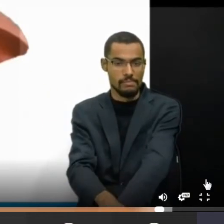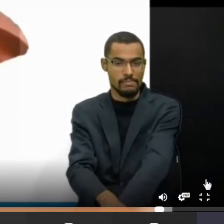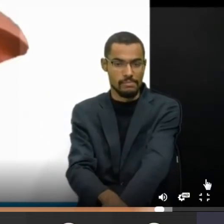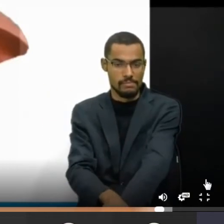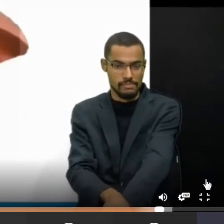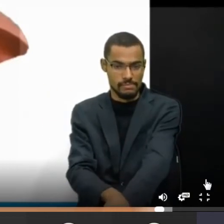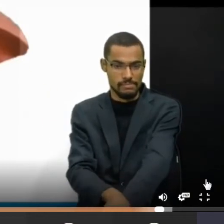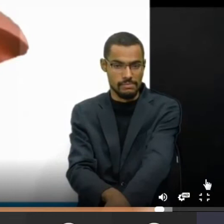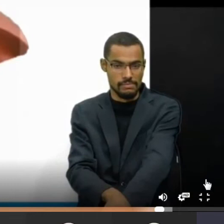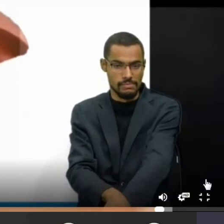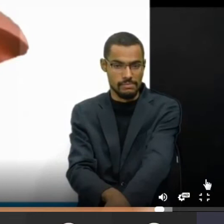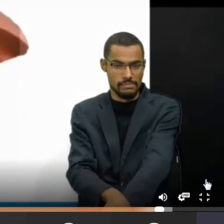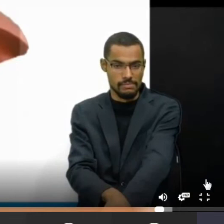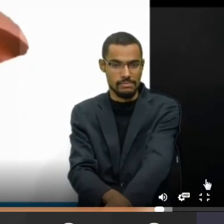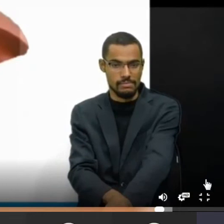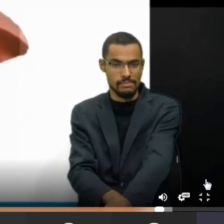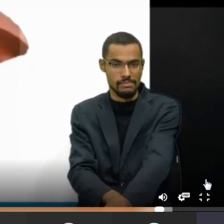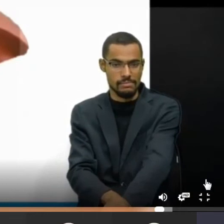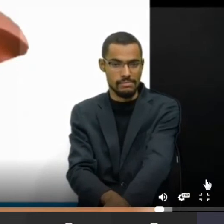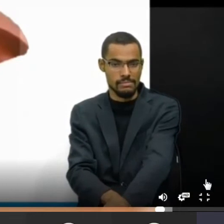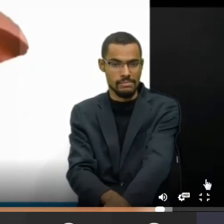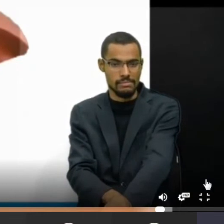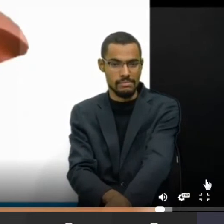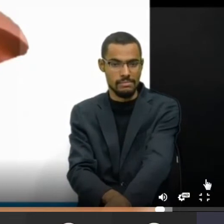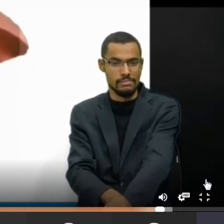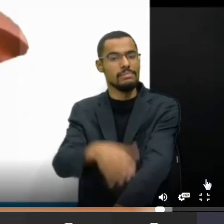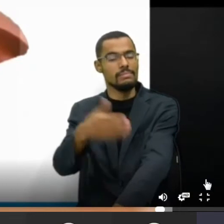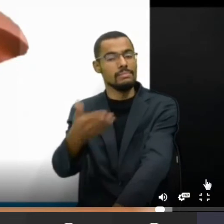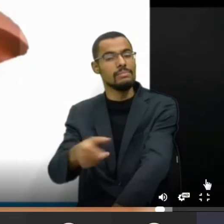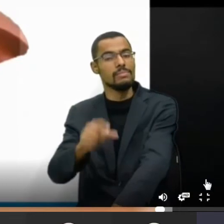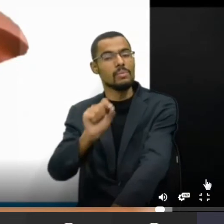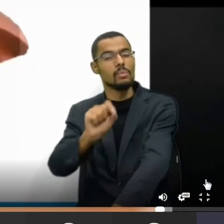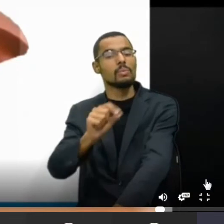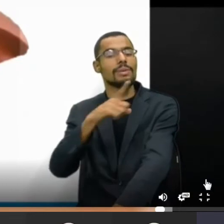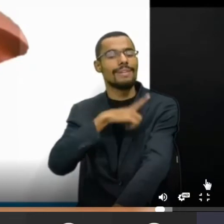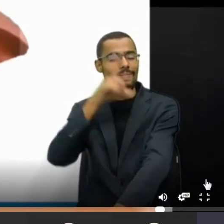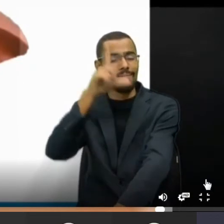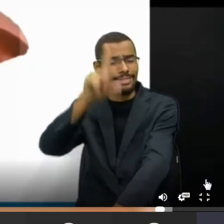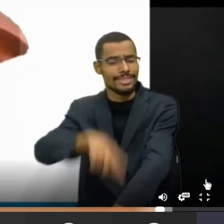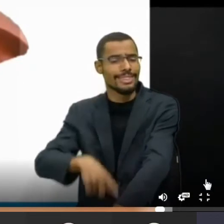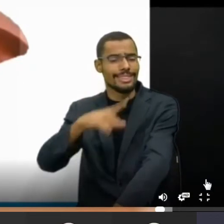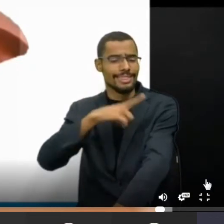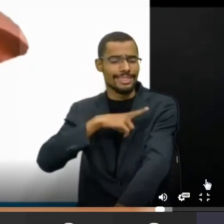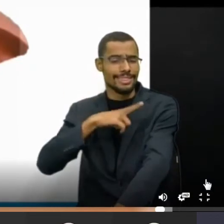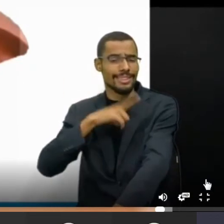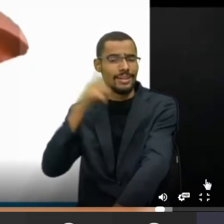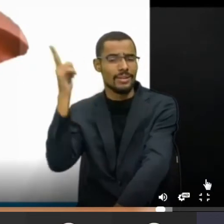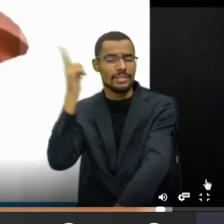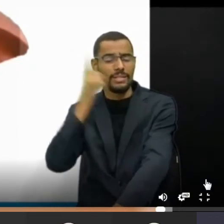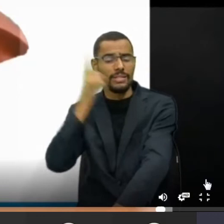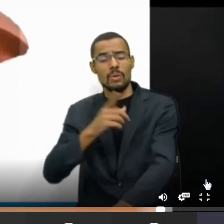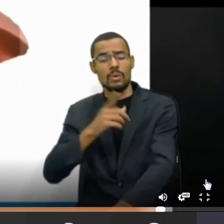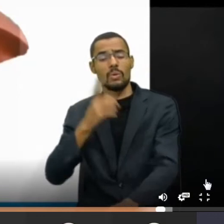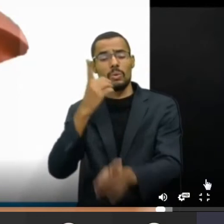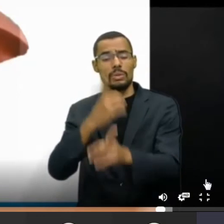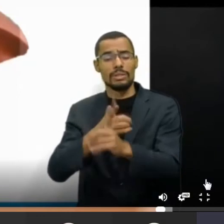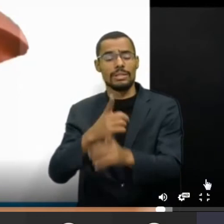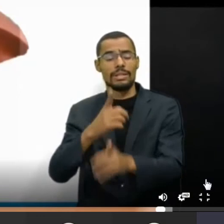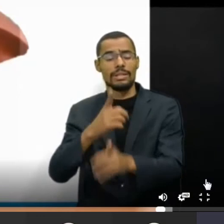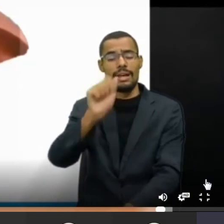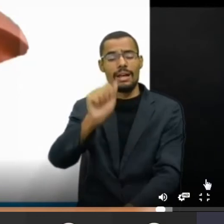sistema porta, que é onde encontro, então, a veia,